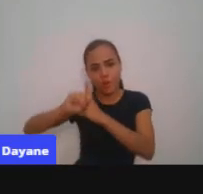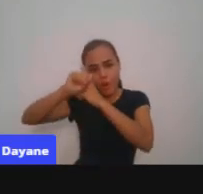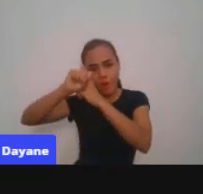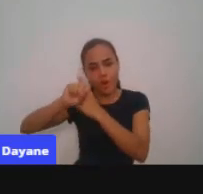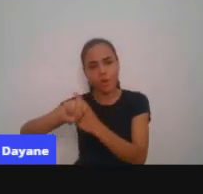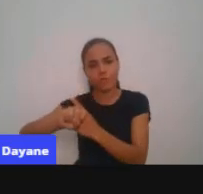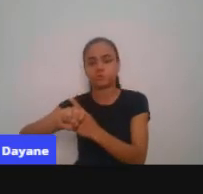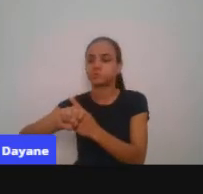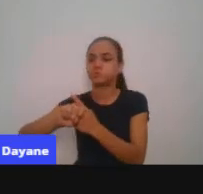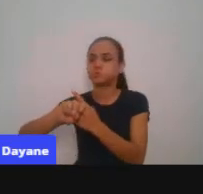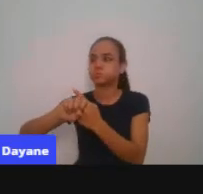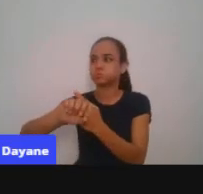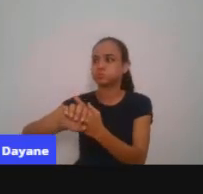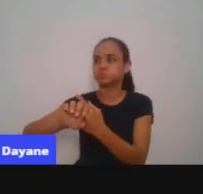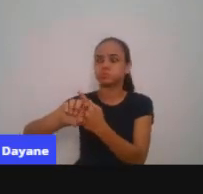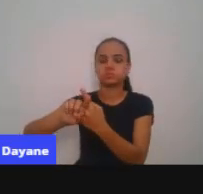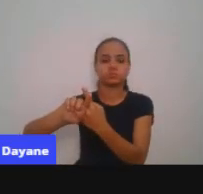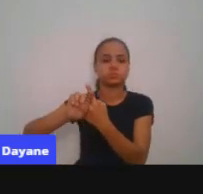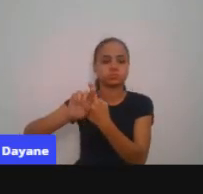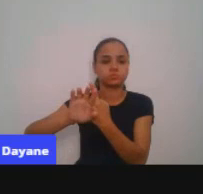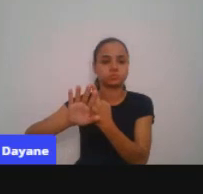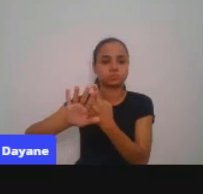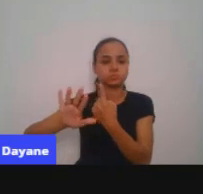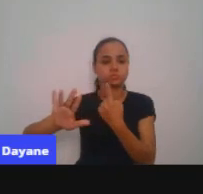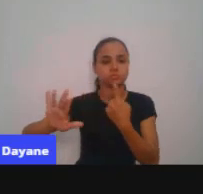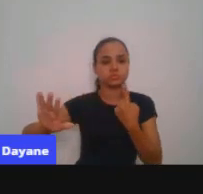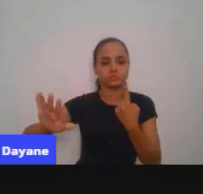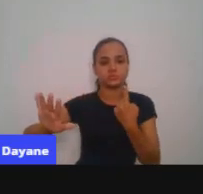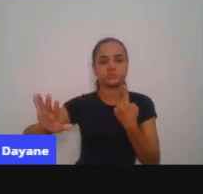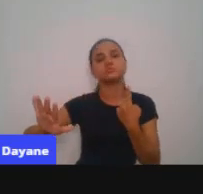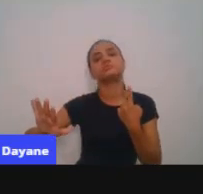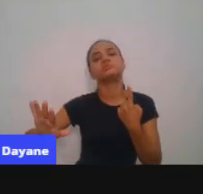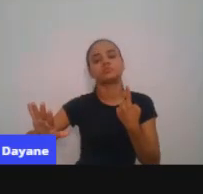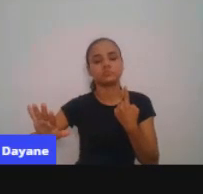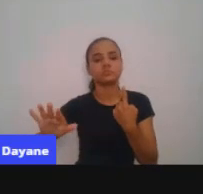disseminação da contaminação do vírus. Pode passar.